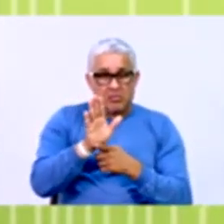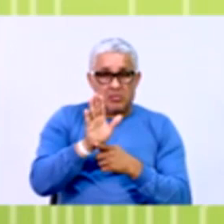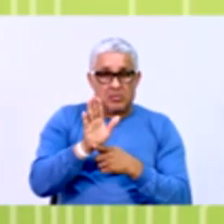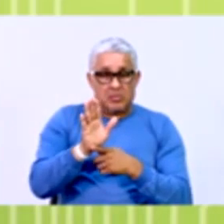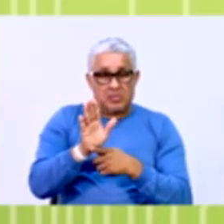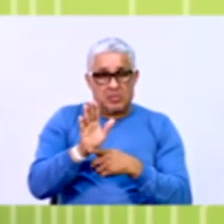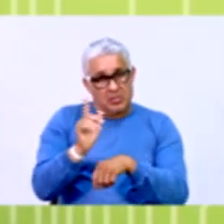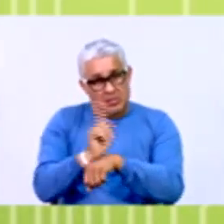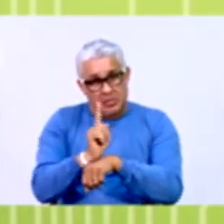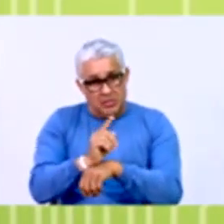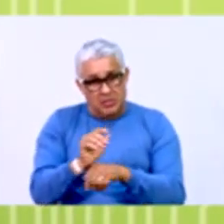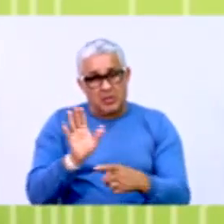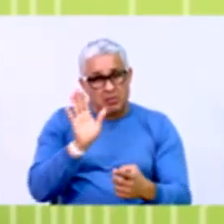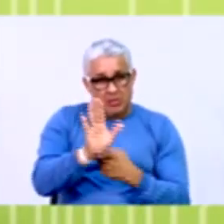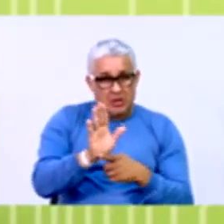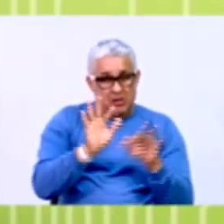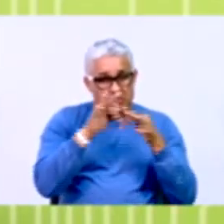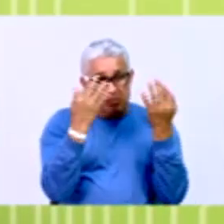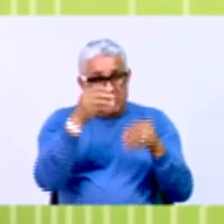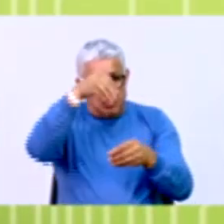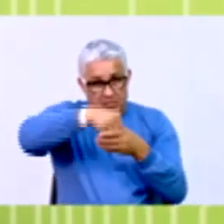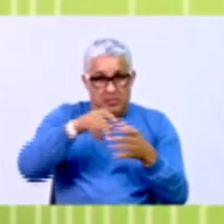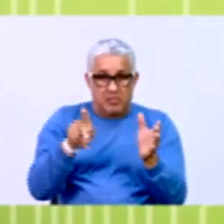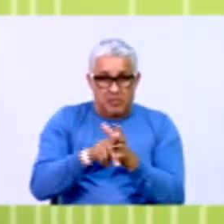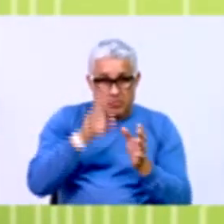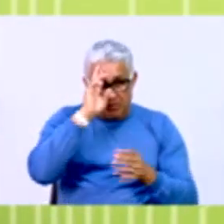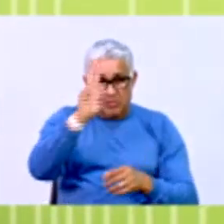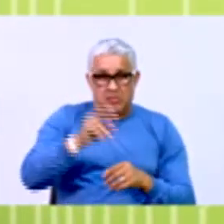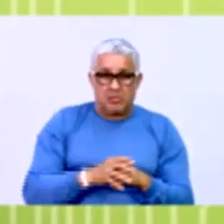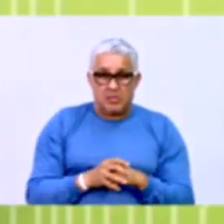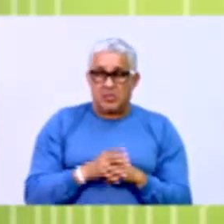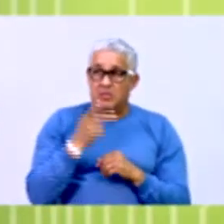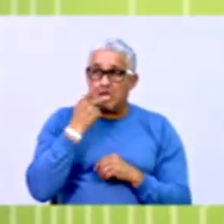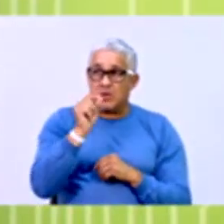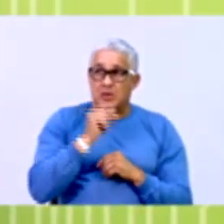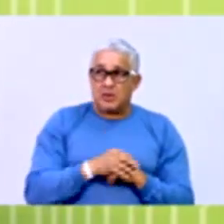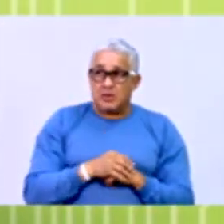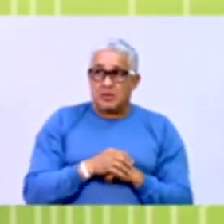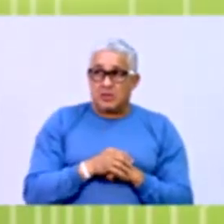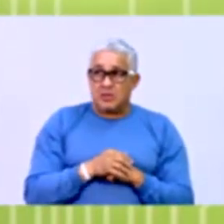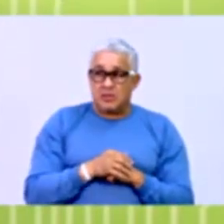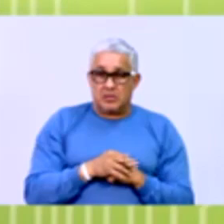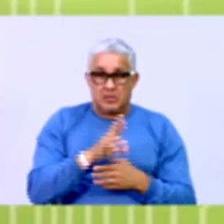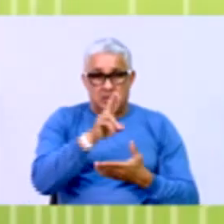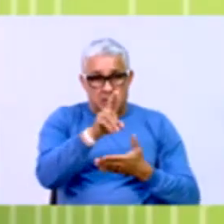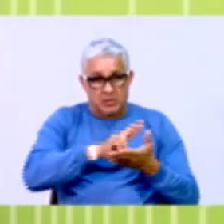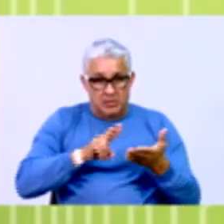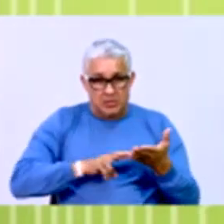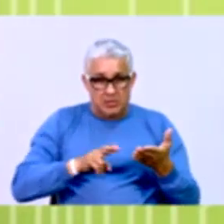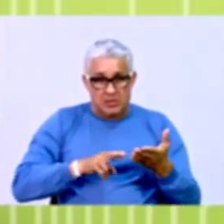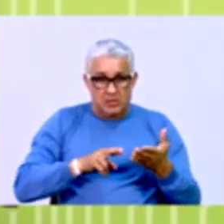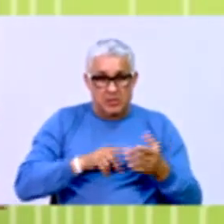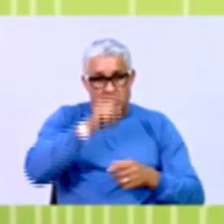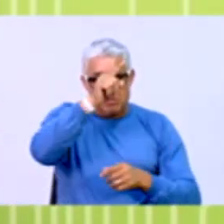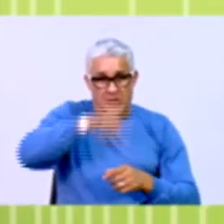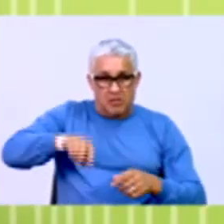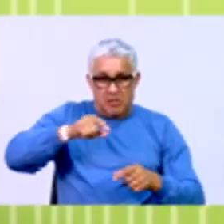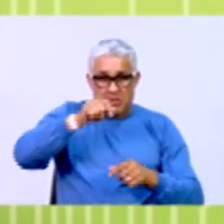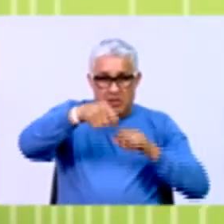gestão era uma empresa familiar. A gestão simplesmente falou assim, olha, pega o seu relatório e joga fora. Jogou